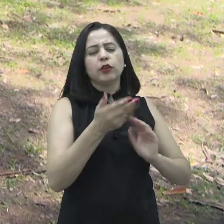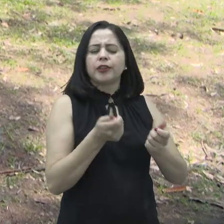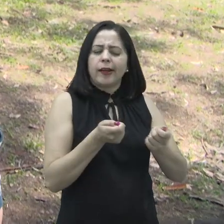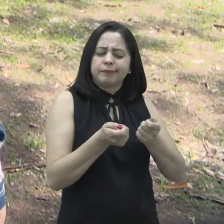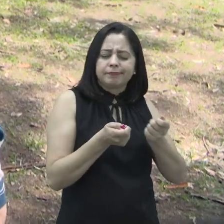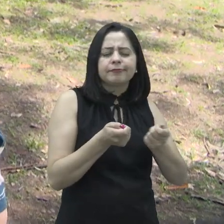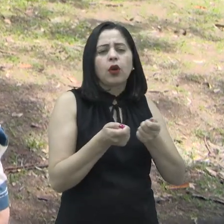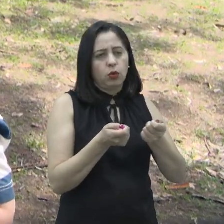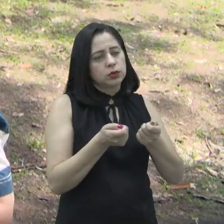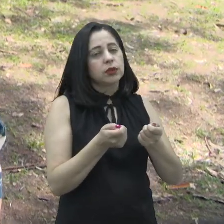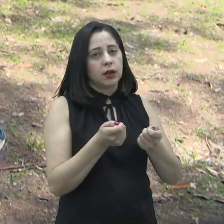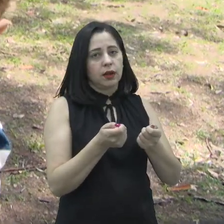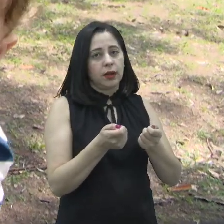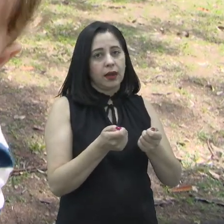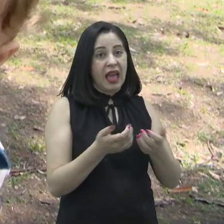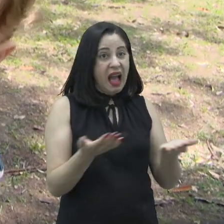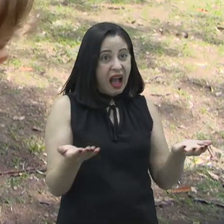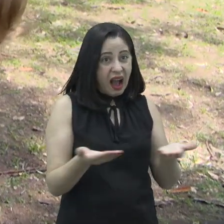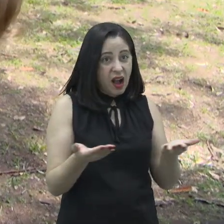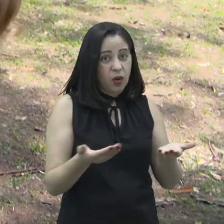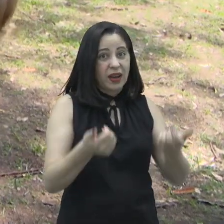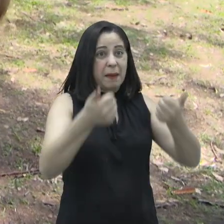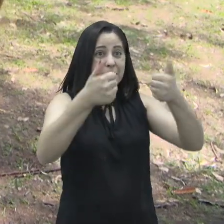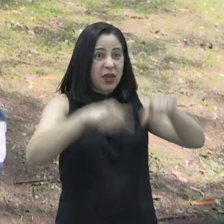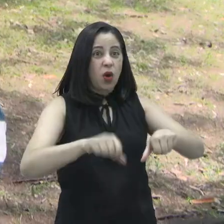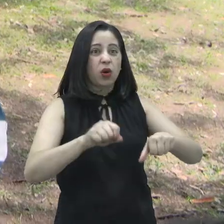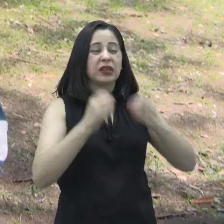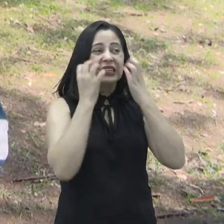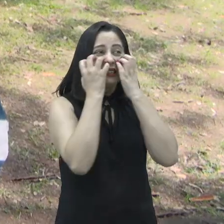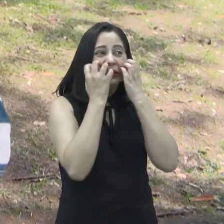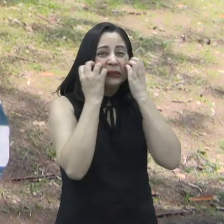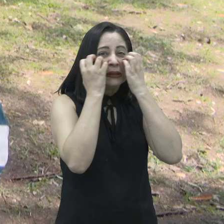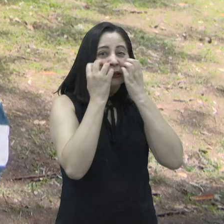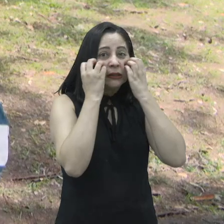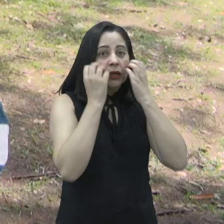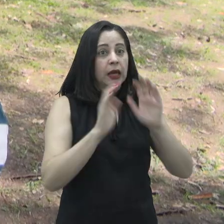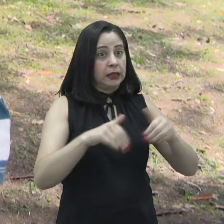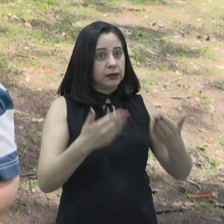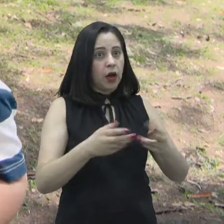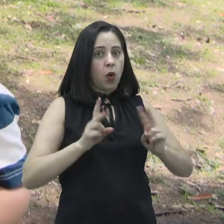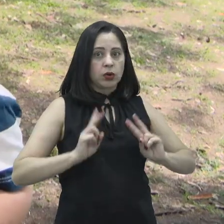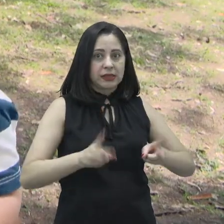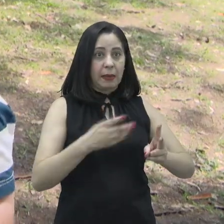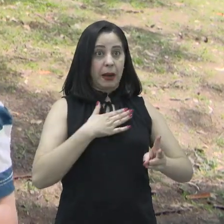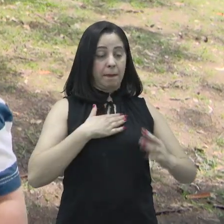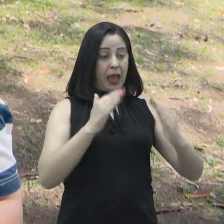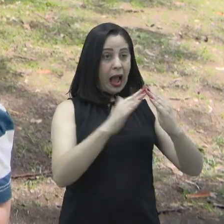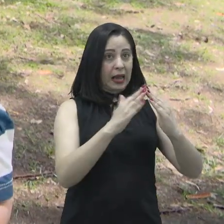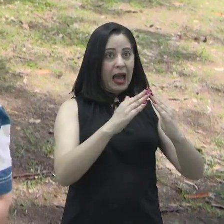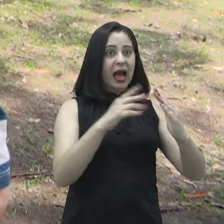controladinha, então o que me afeta mais ultimamente é a rinite. A gente procura estar sempre com um umidificador,